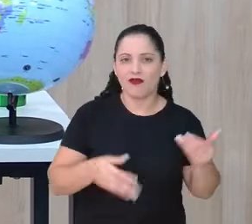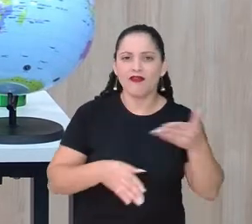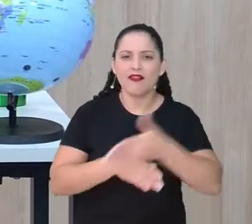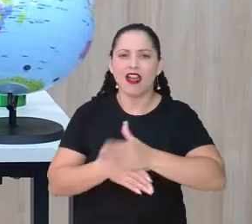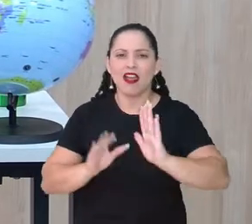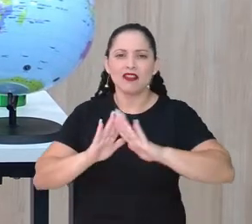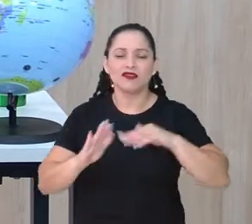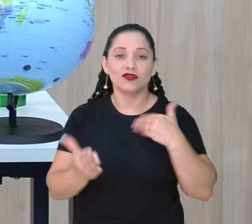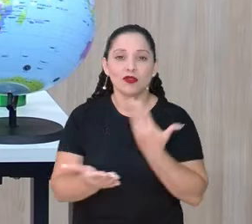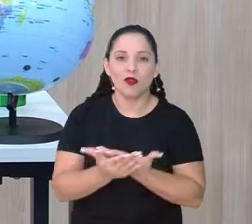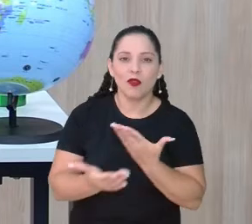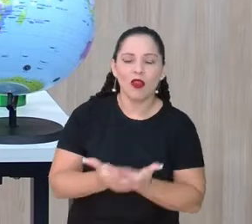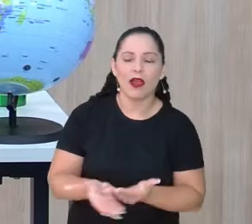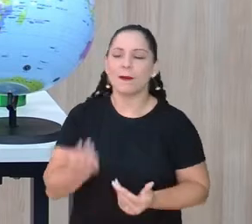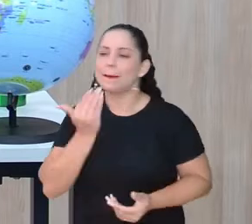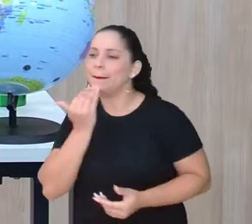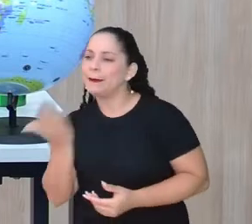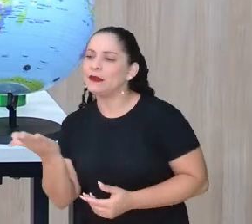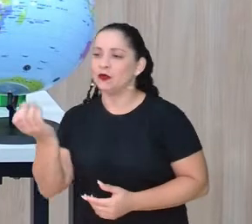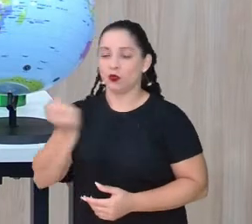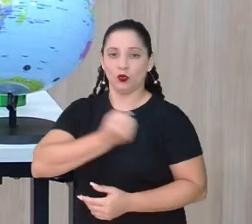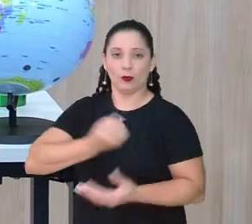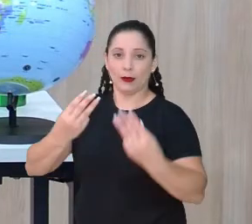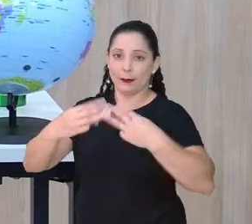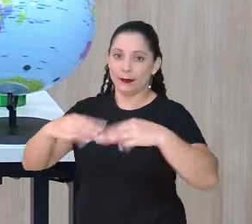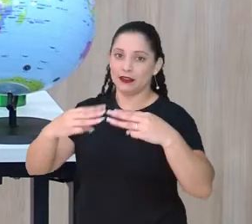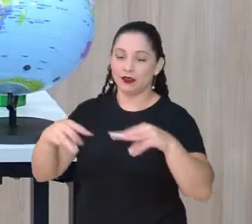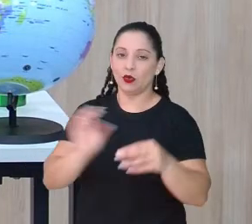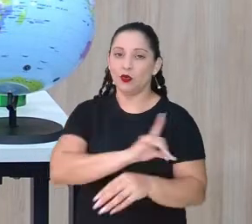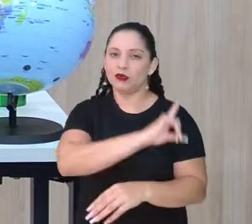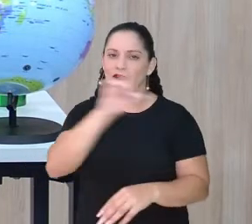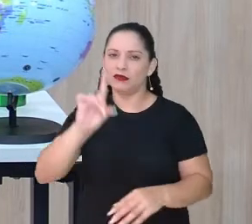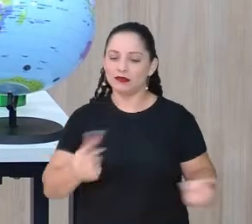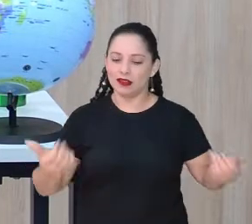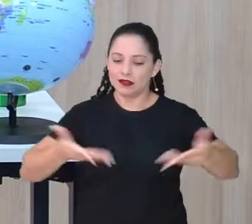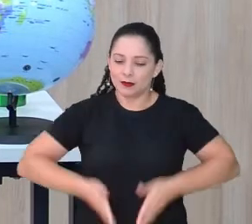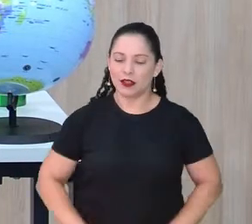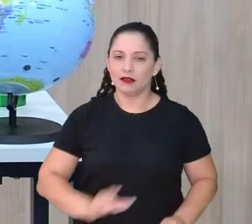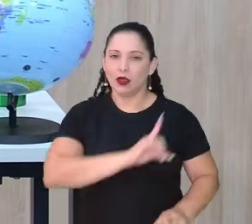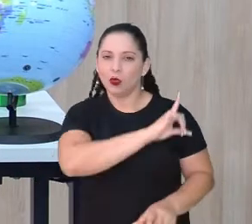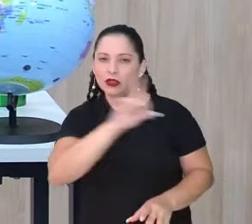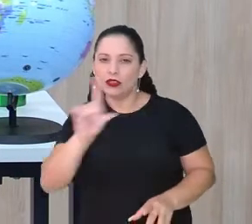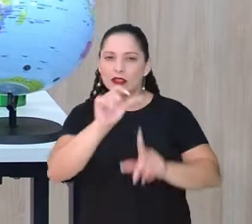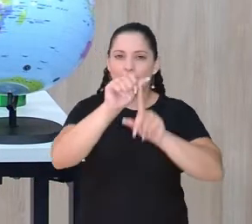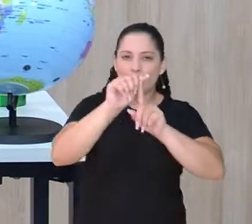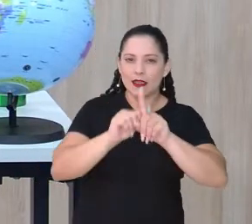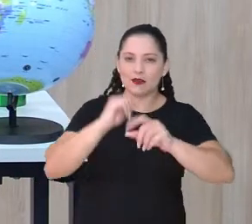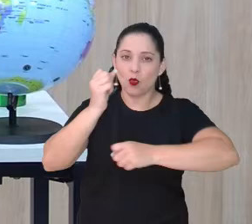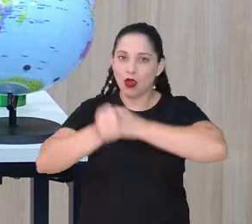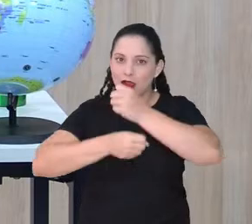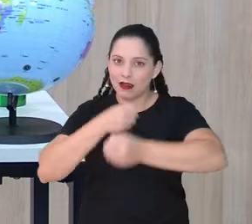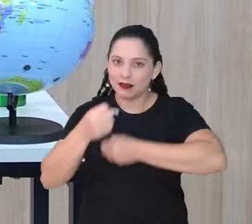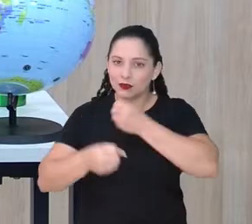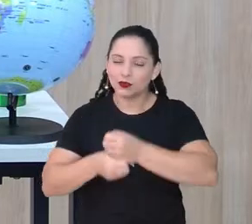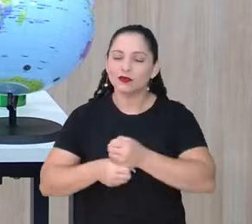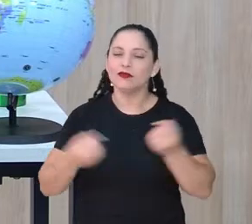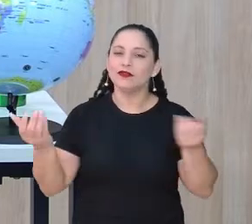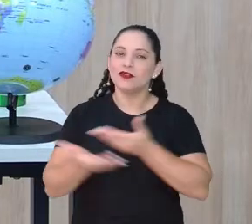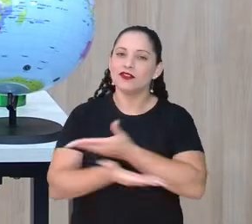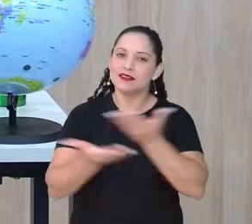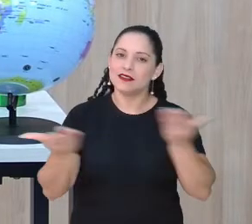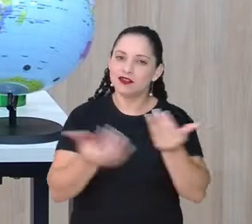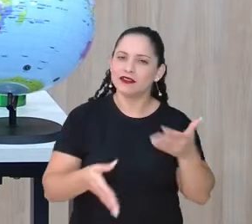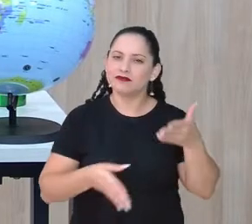seu número de matrícula e com a sua data de nascimento, dia, mês e ano, vocês vão poder entrar